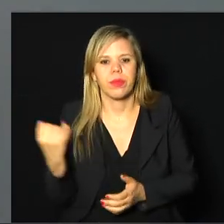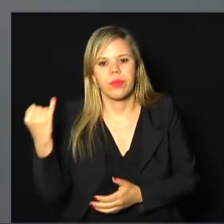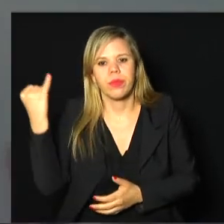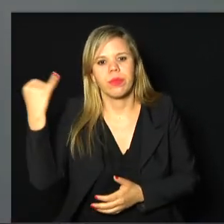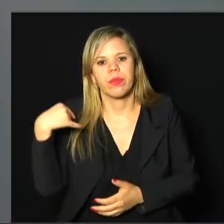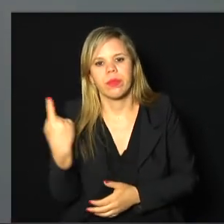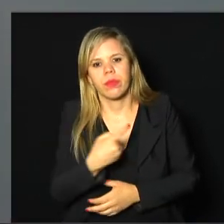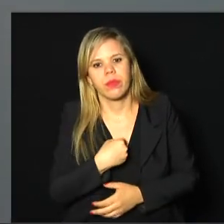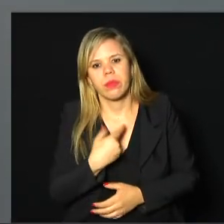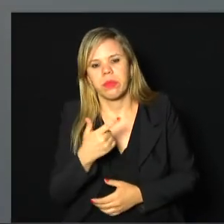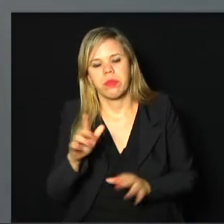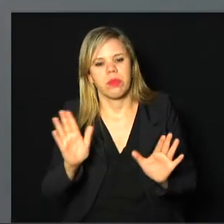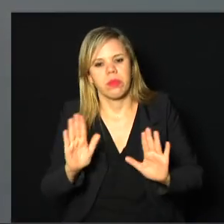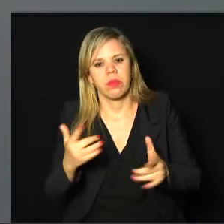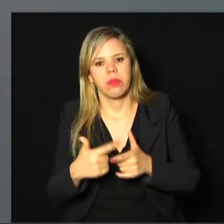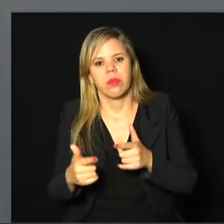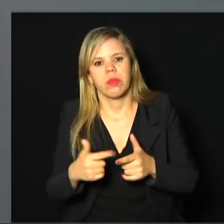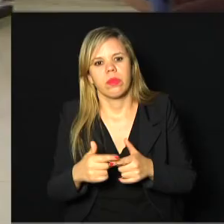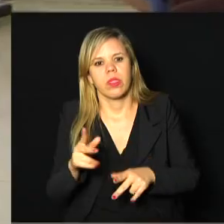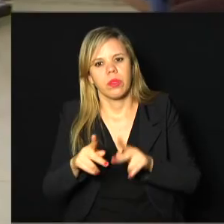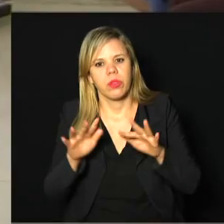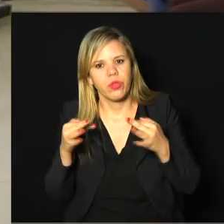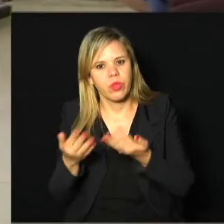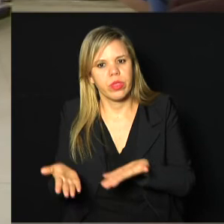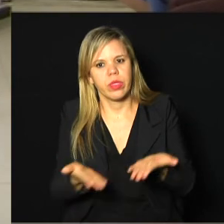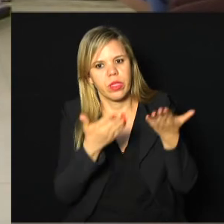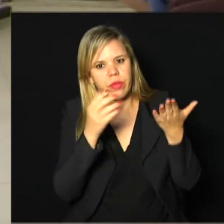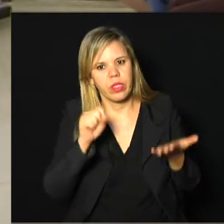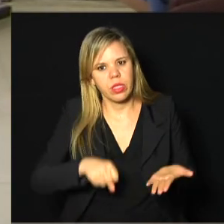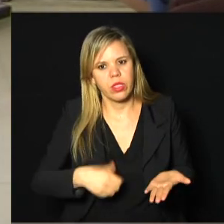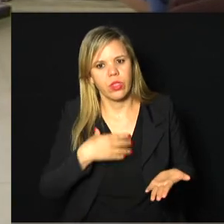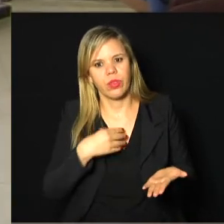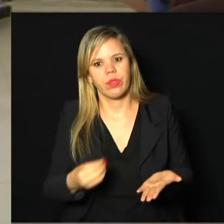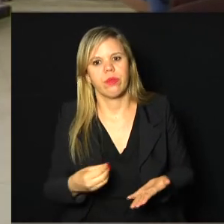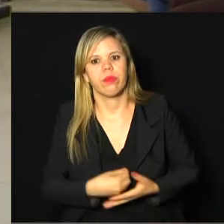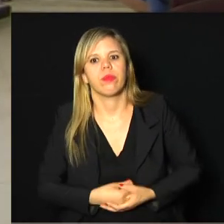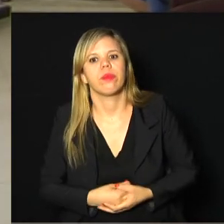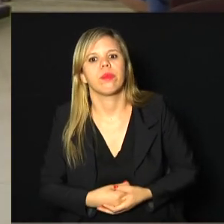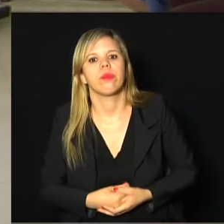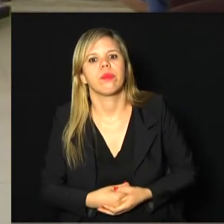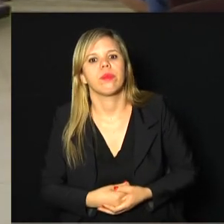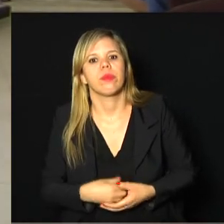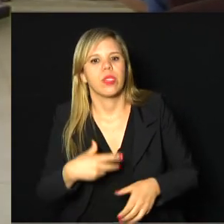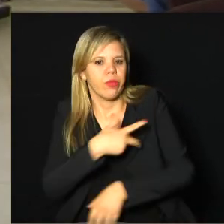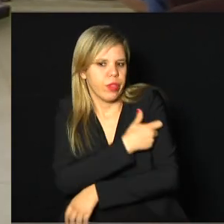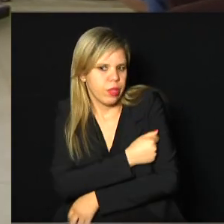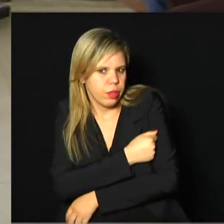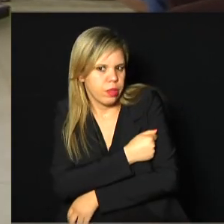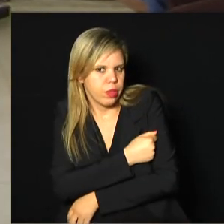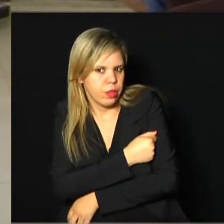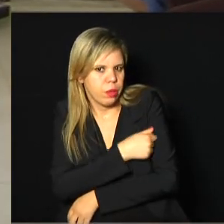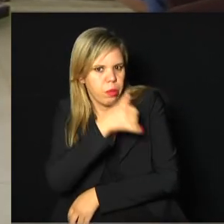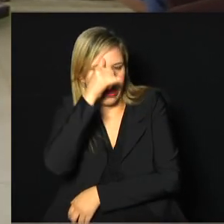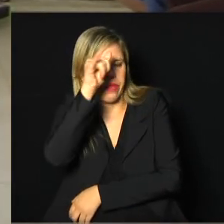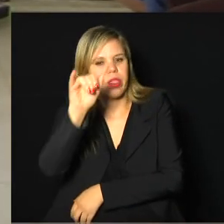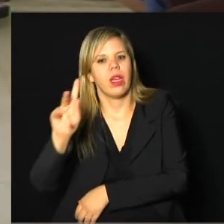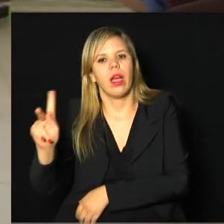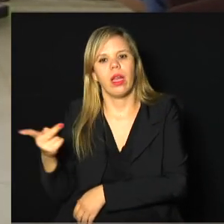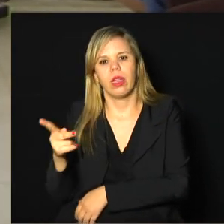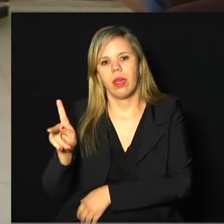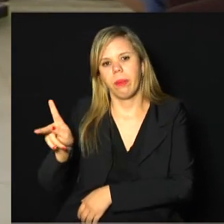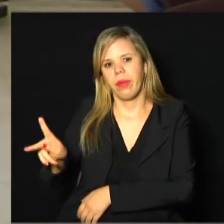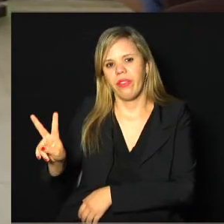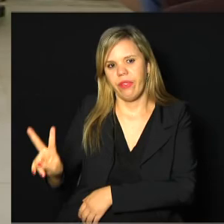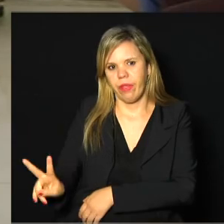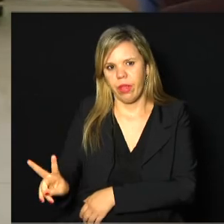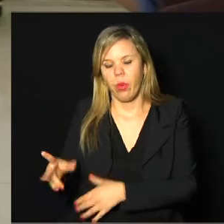E é importante que a gente não tenha. Então, é importante que os pais levem, sim, seus filhos, né, para vacinar contra HPV também.